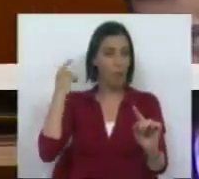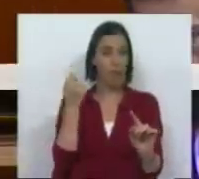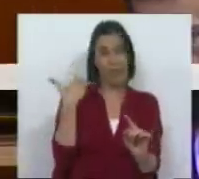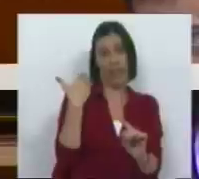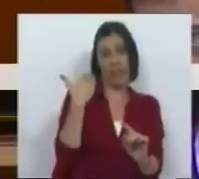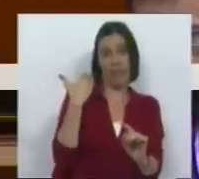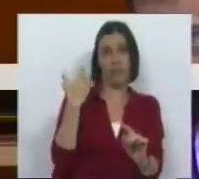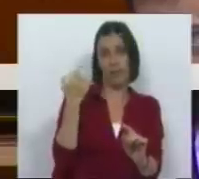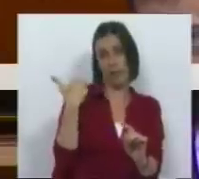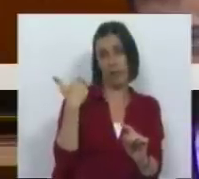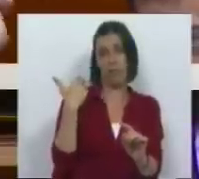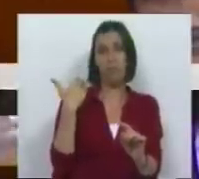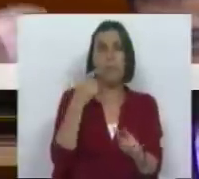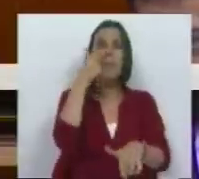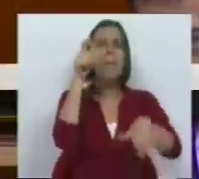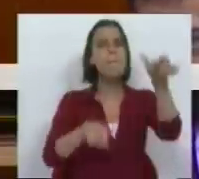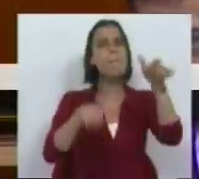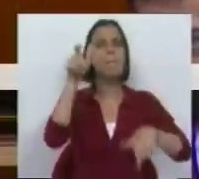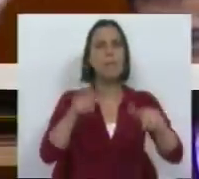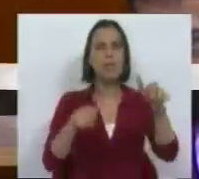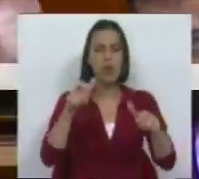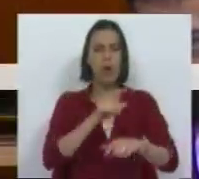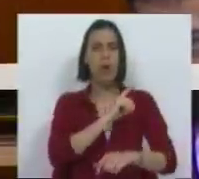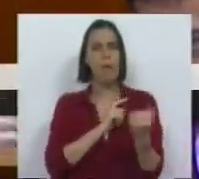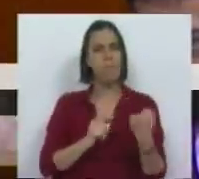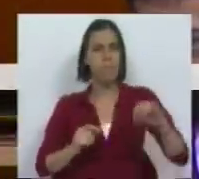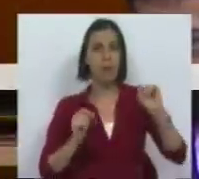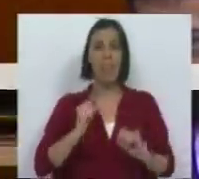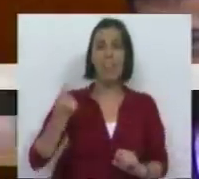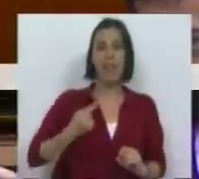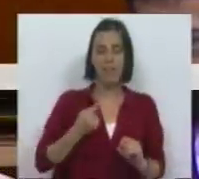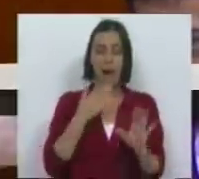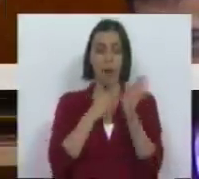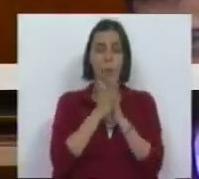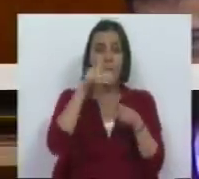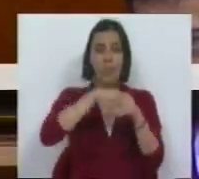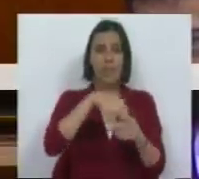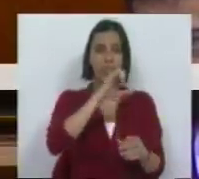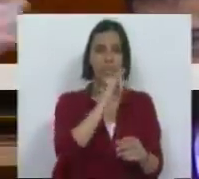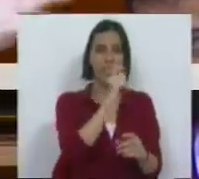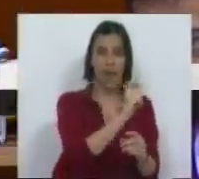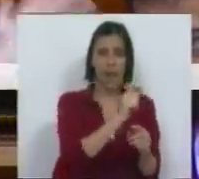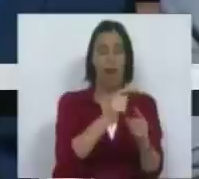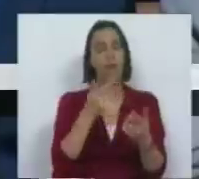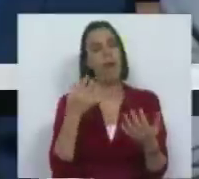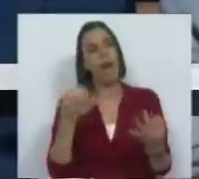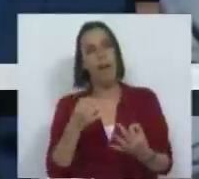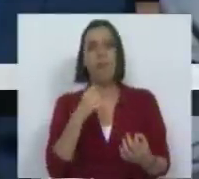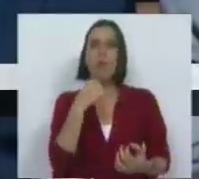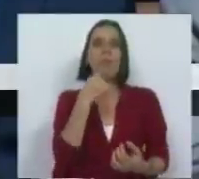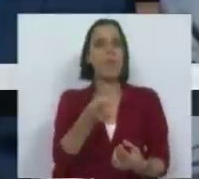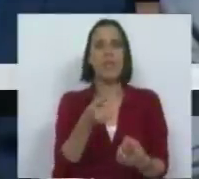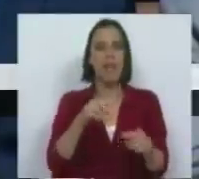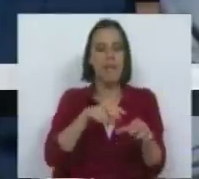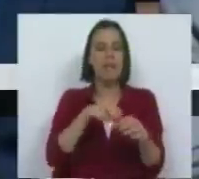mais recente, a pessoas que exorbitaram os seus deveres dentro do CIEB, e evidentemente não me vou pronunciar